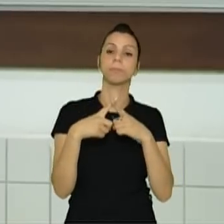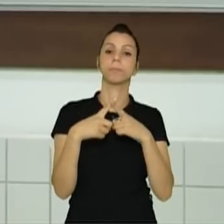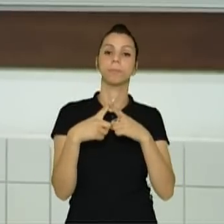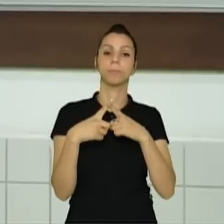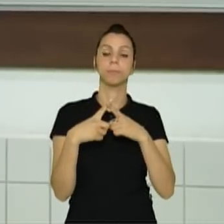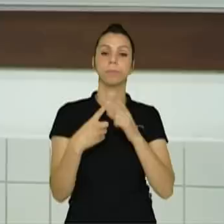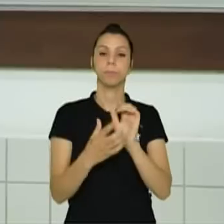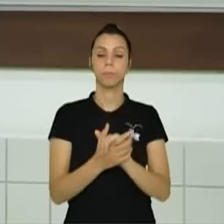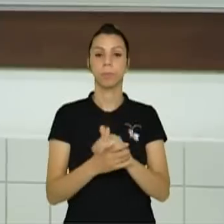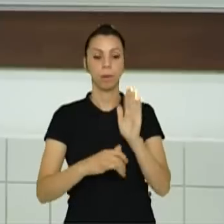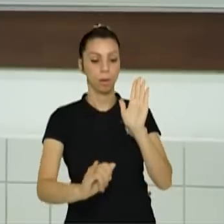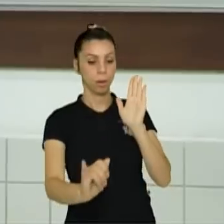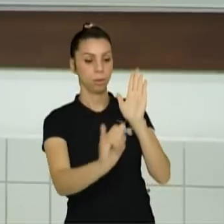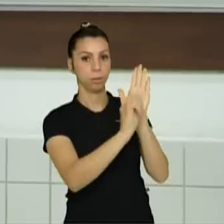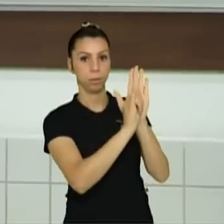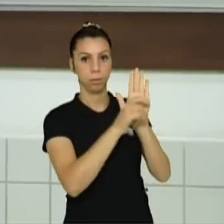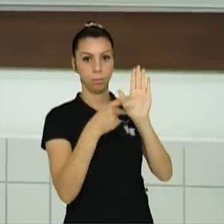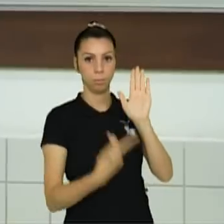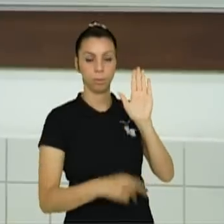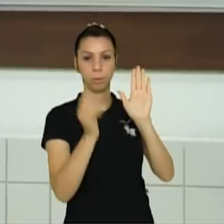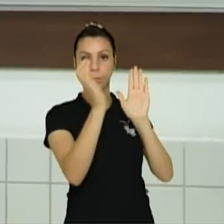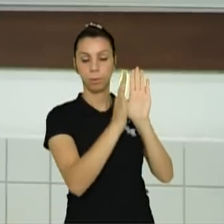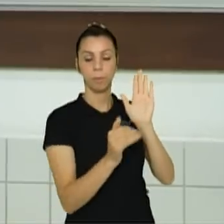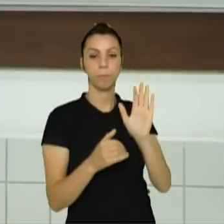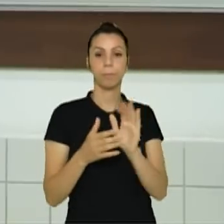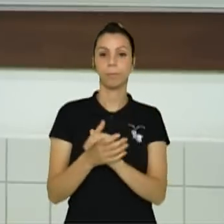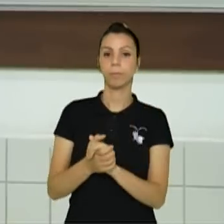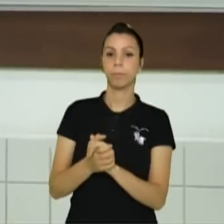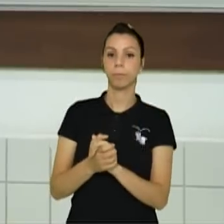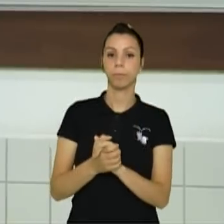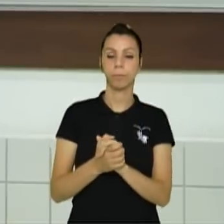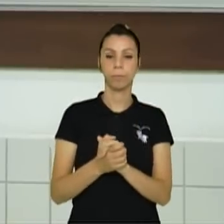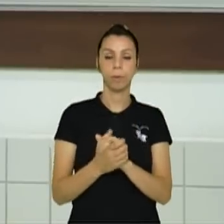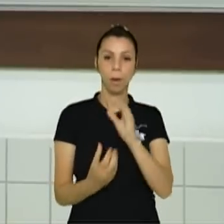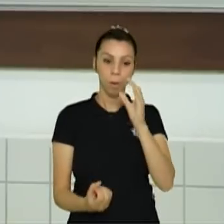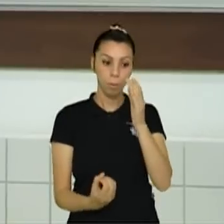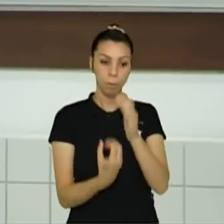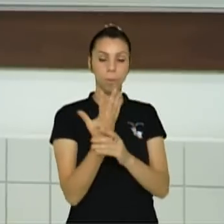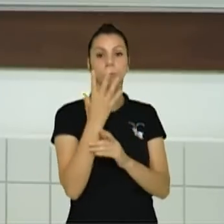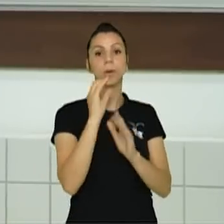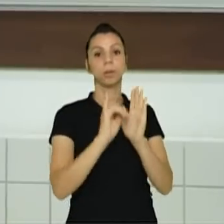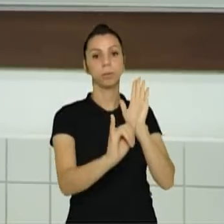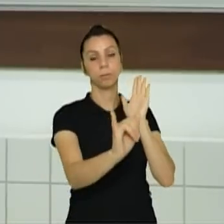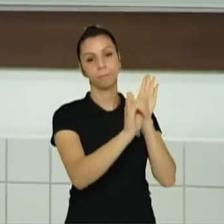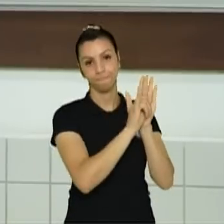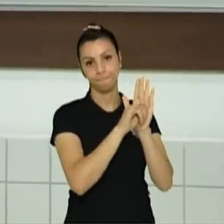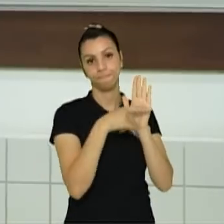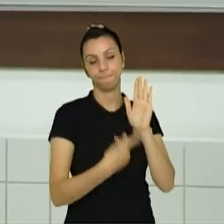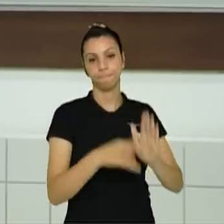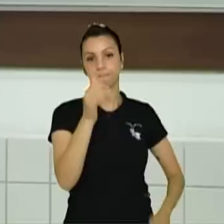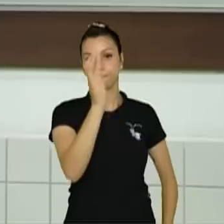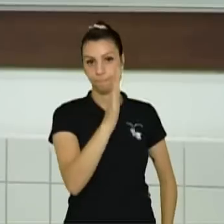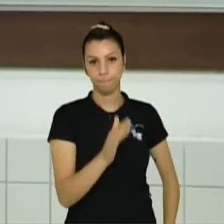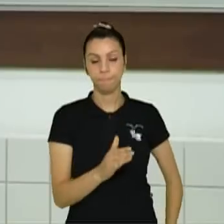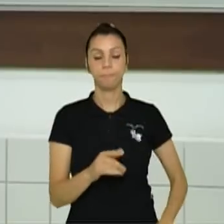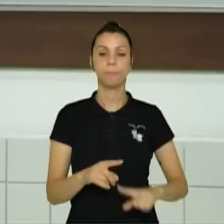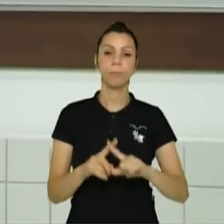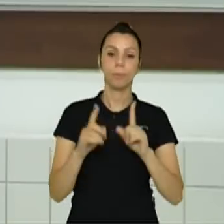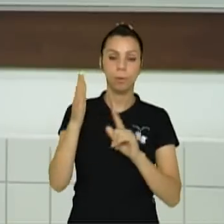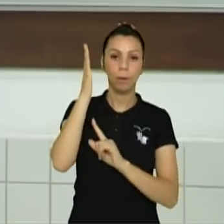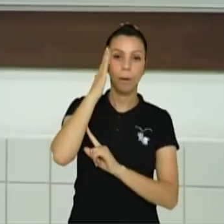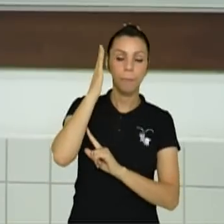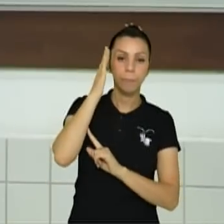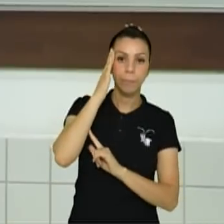A identidade nacional, a construção de uma nacionalidade no Brasil. E, como já sabemos,